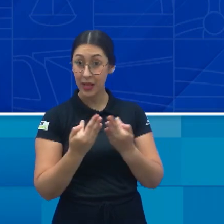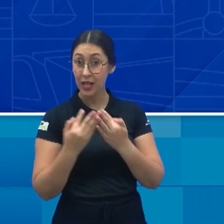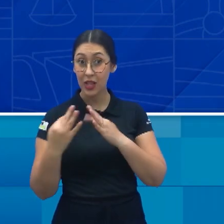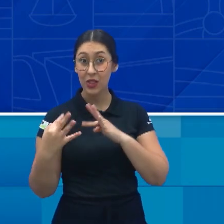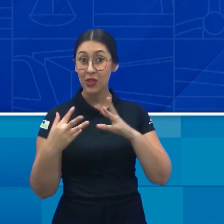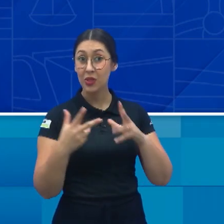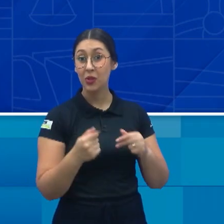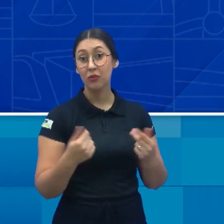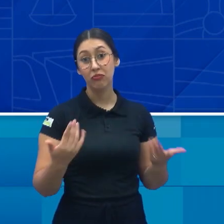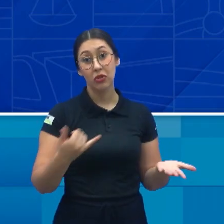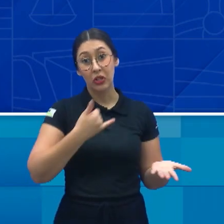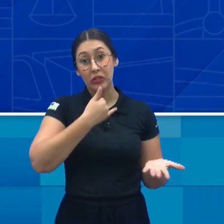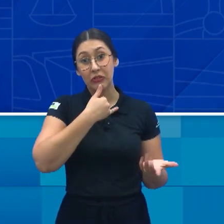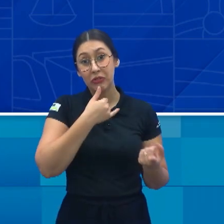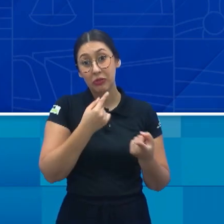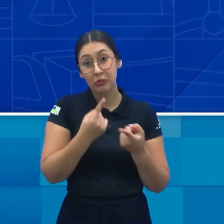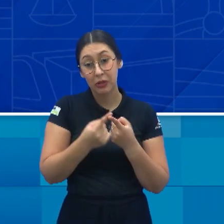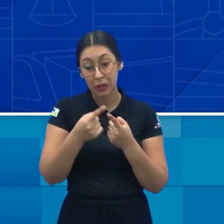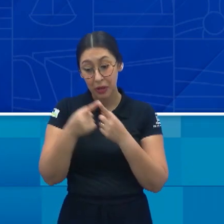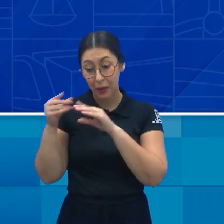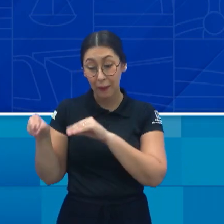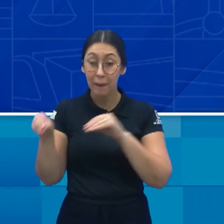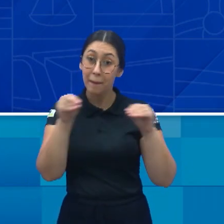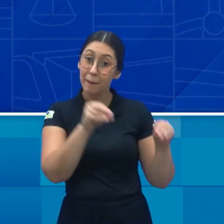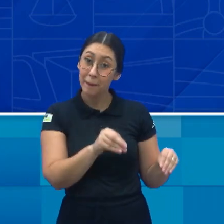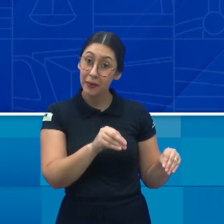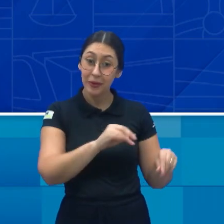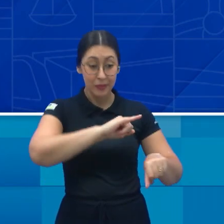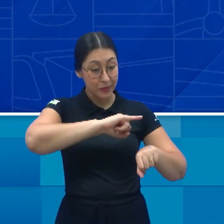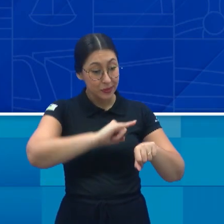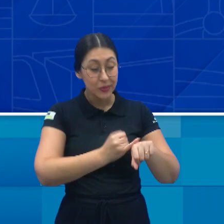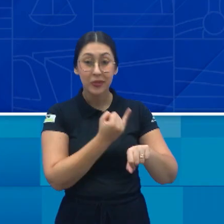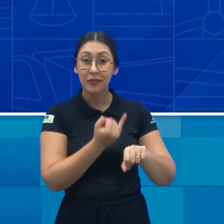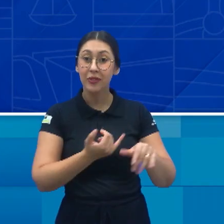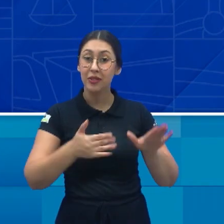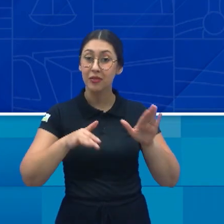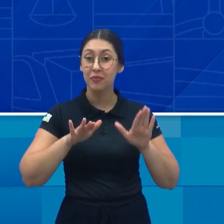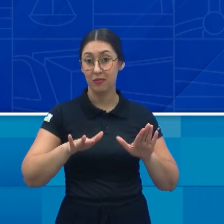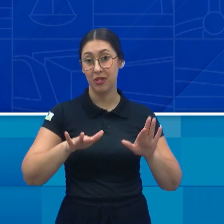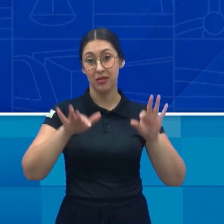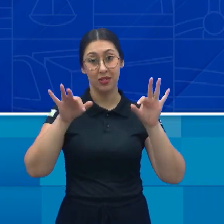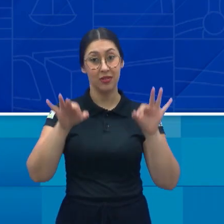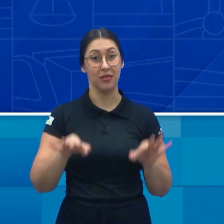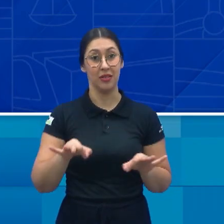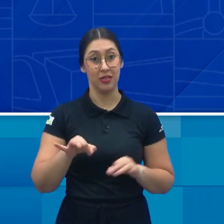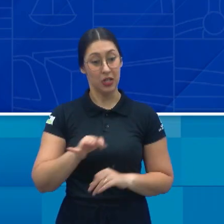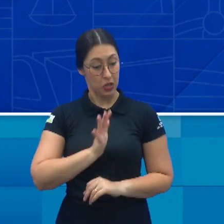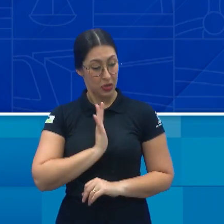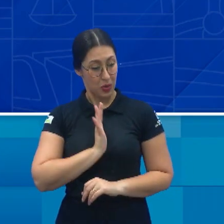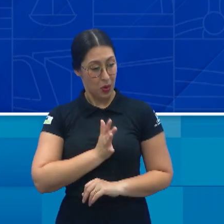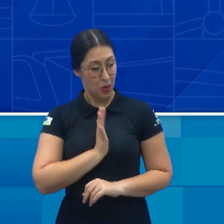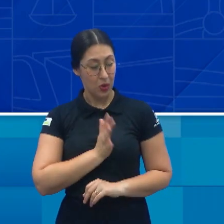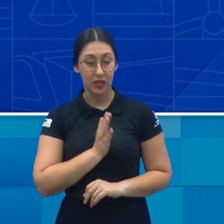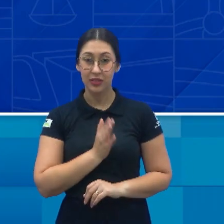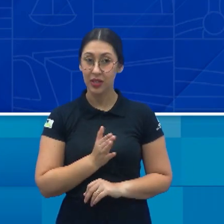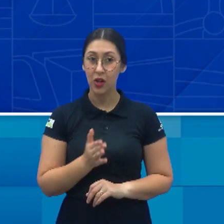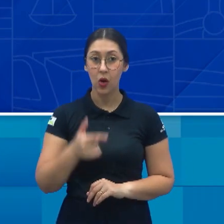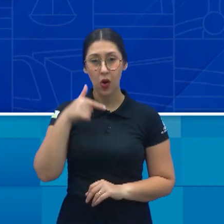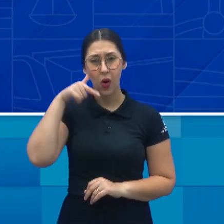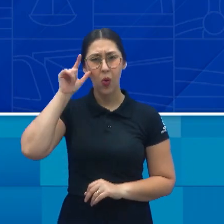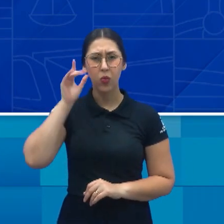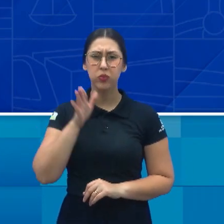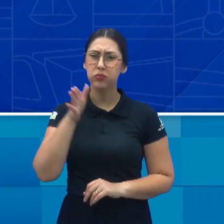estamos perdendo para Joinville. Mas eu sei que o coração do Jefferson, ontem ele esteve lá no meu escritório regional, senhor